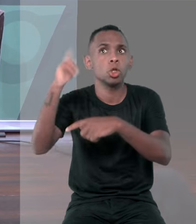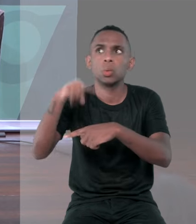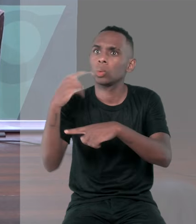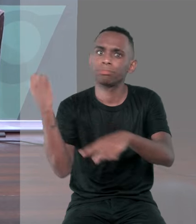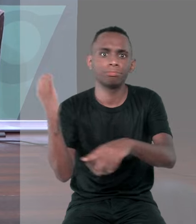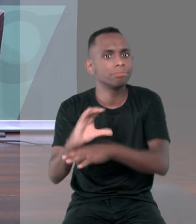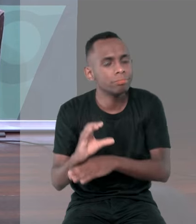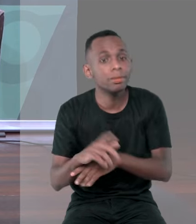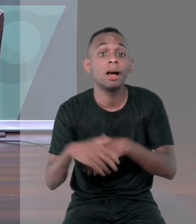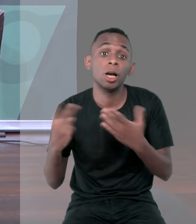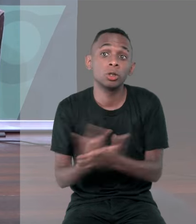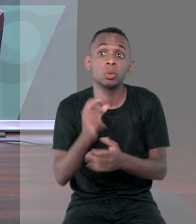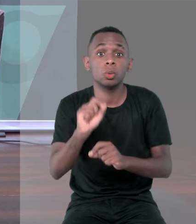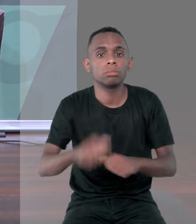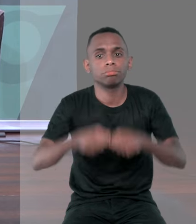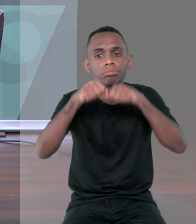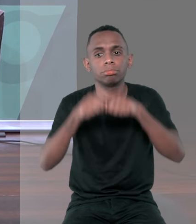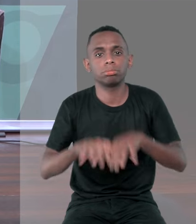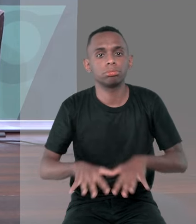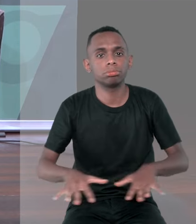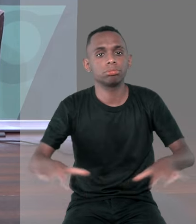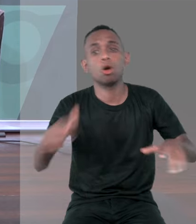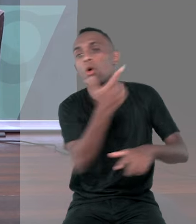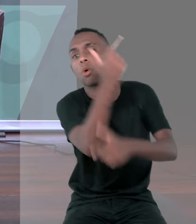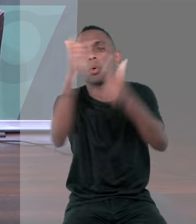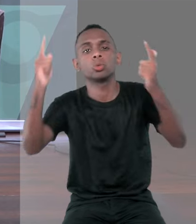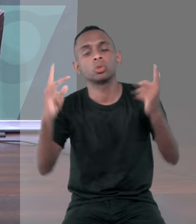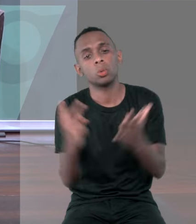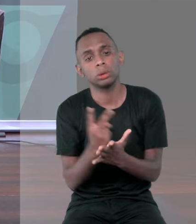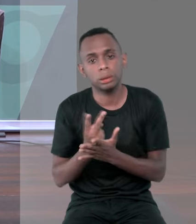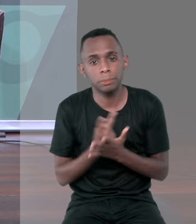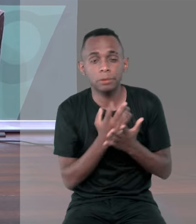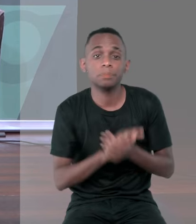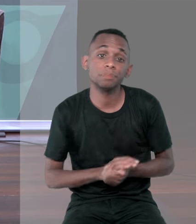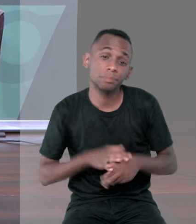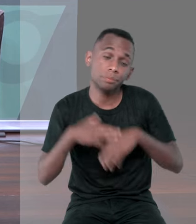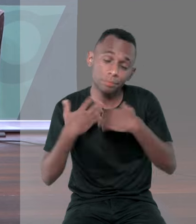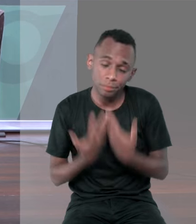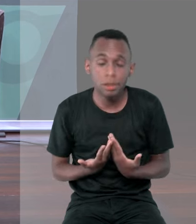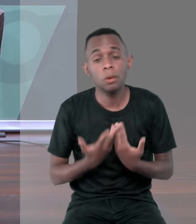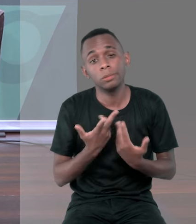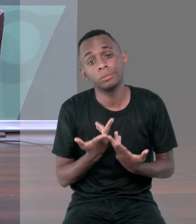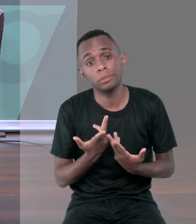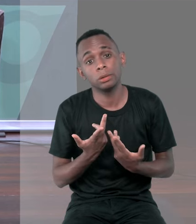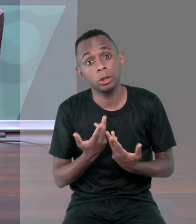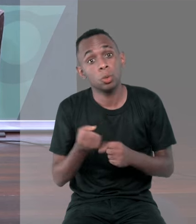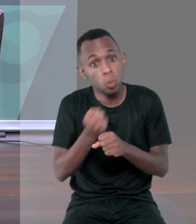gravado, acabou desencadeando uma série de outras ações. E, por incrível que pareça, em